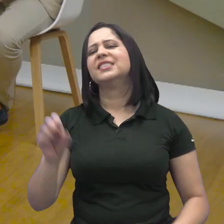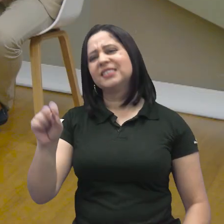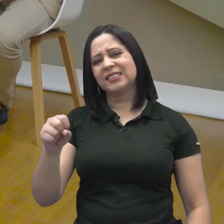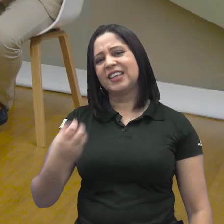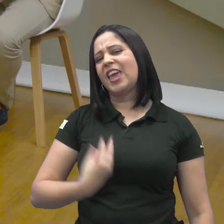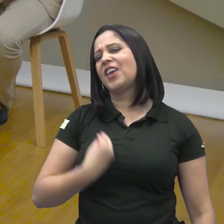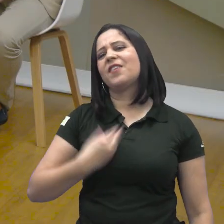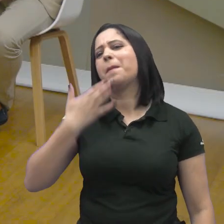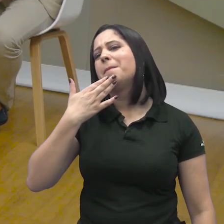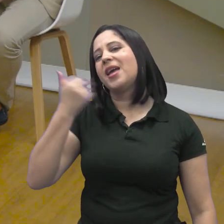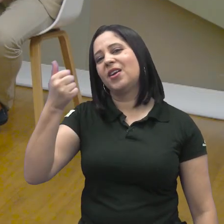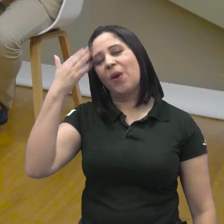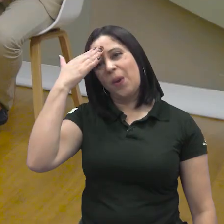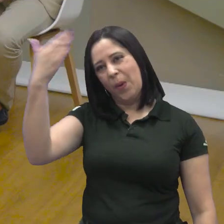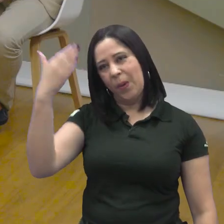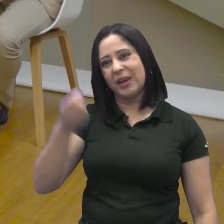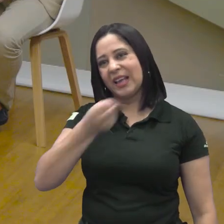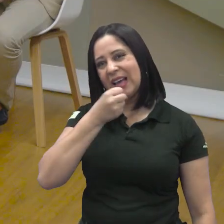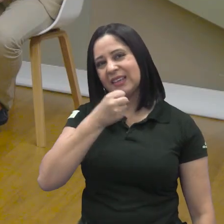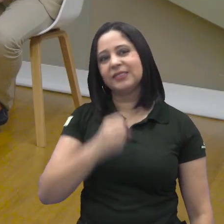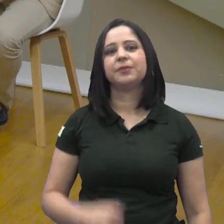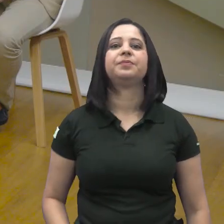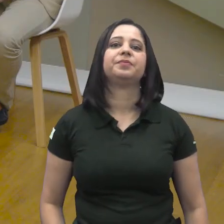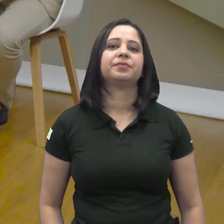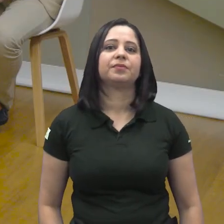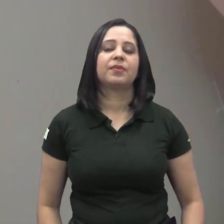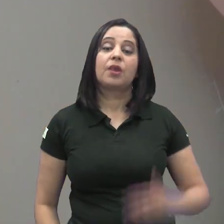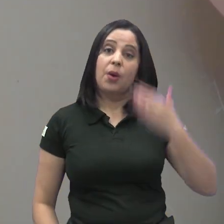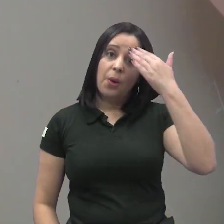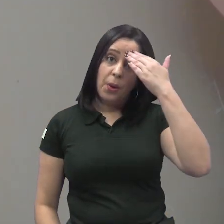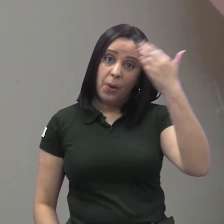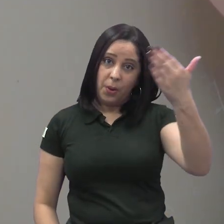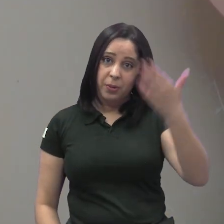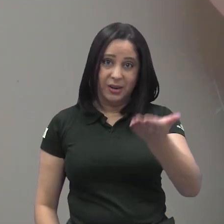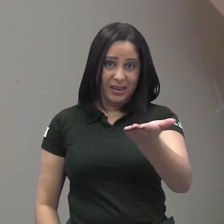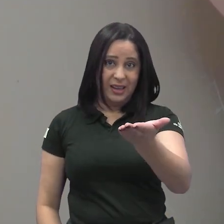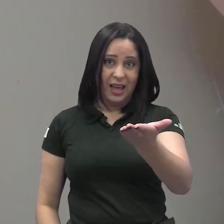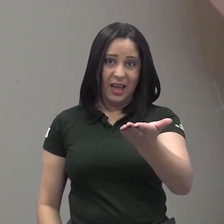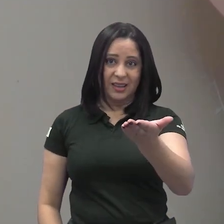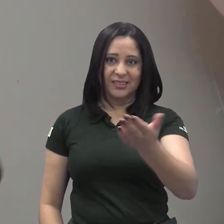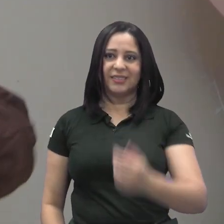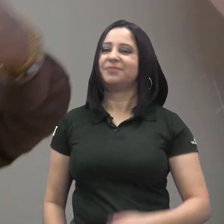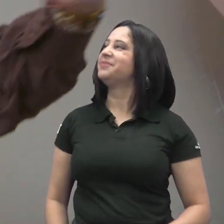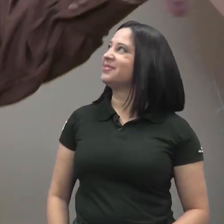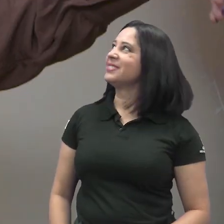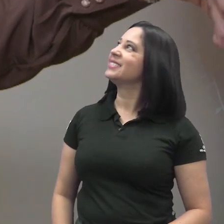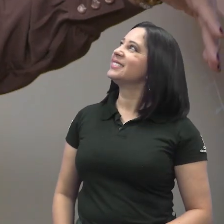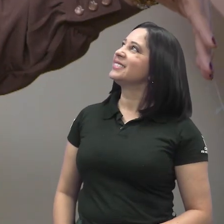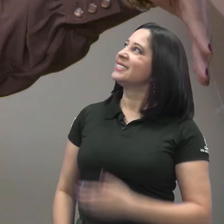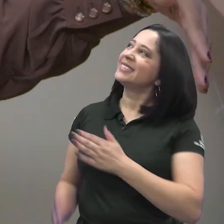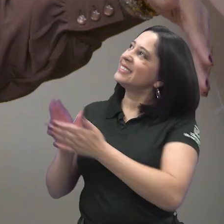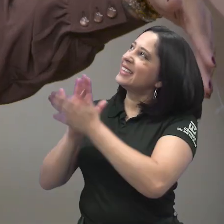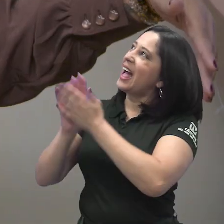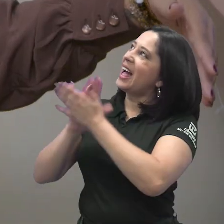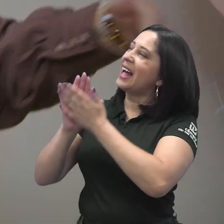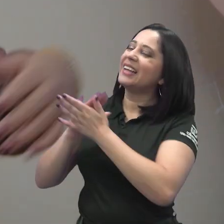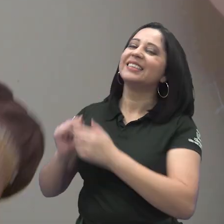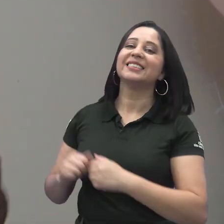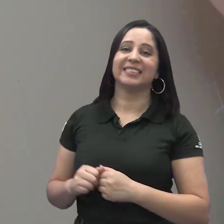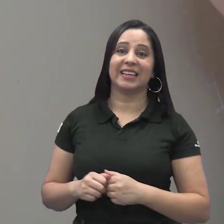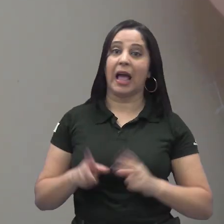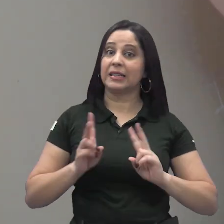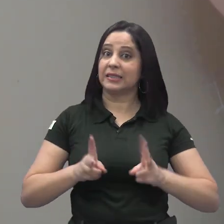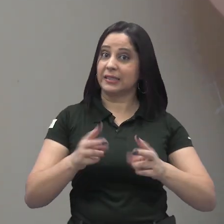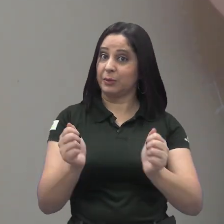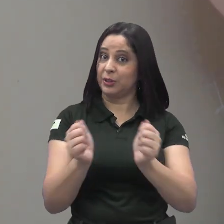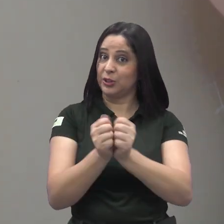dúvida. pela participação. Eu que agradeço, muito obrigado. Foi ótimo. Obrigada também, agradeço aqui a Ana Furtado, né, que está sempre aqui do meu ladinho, esteve com a